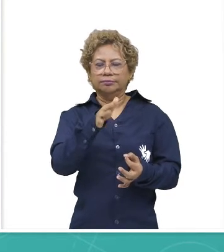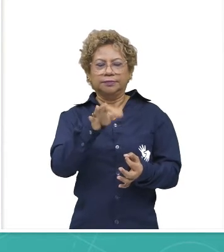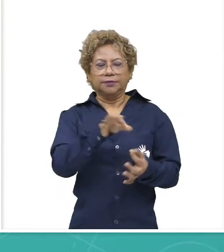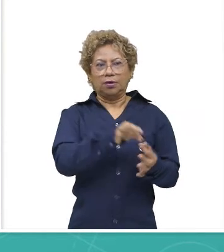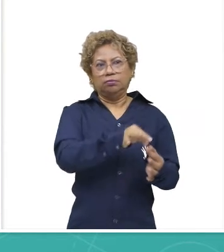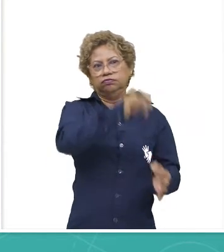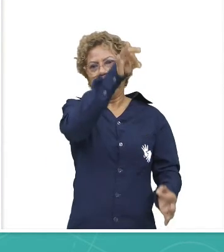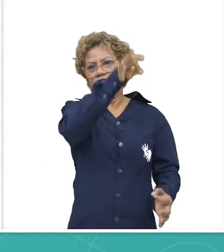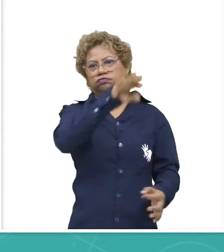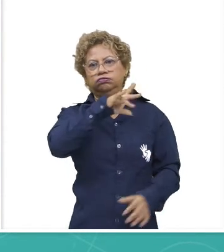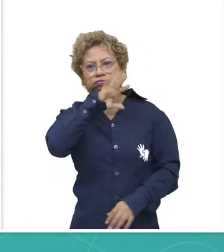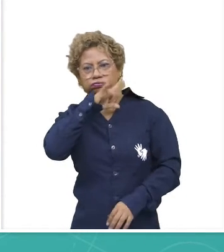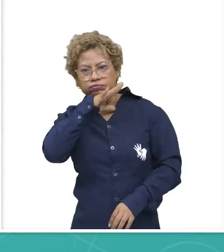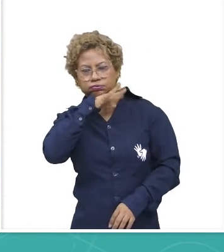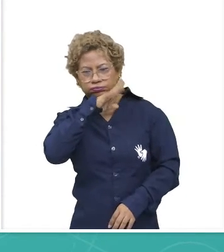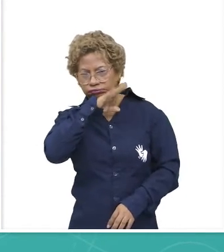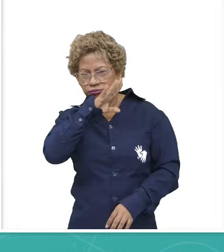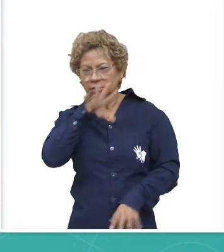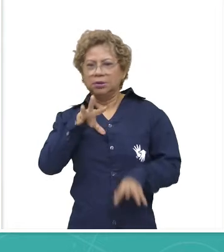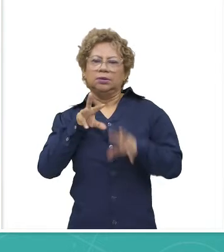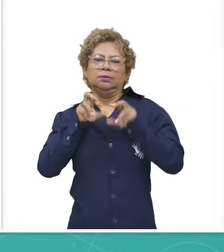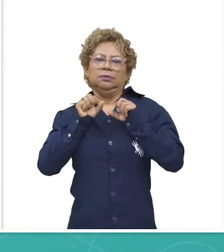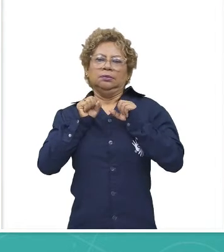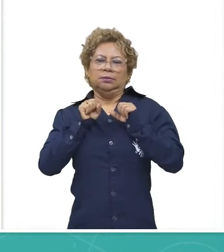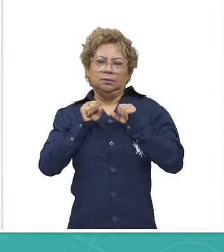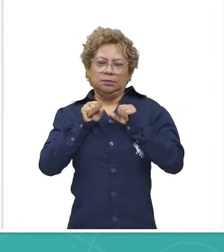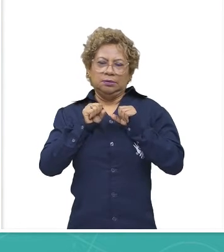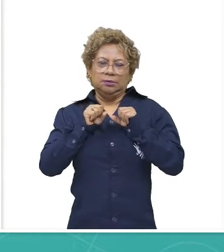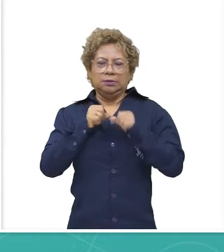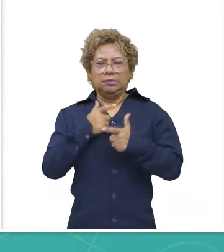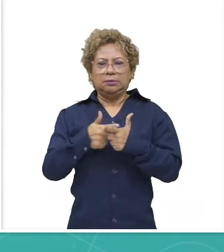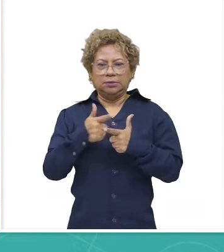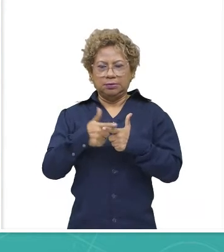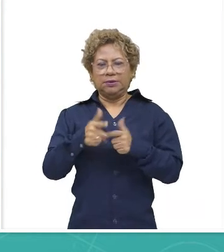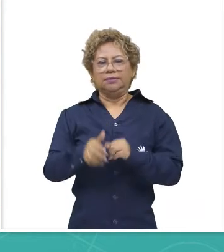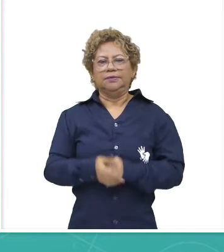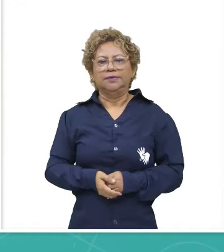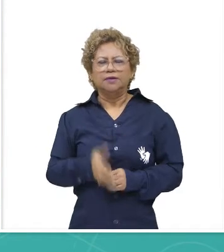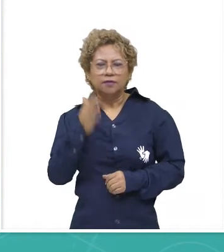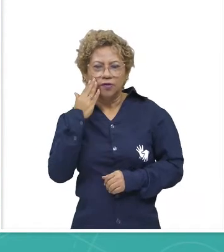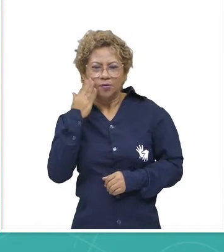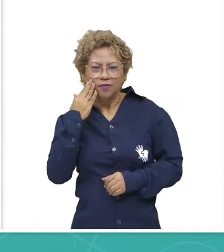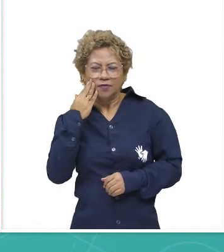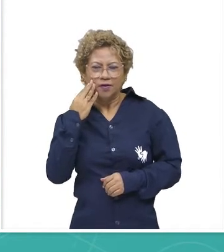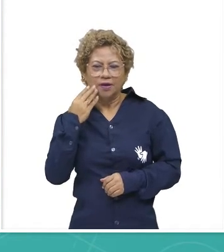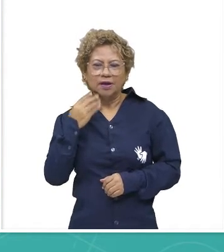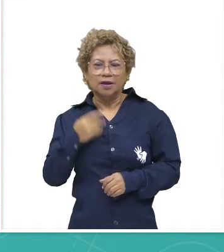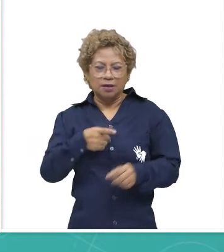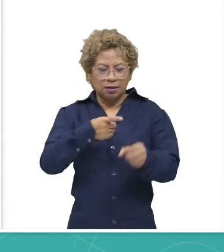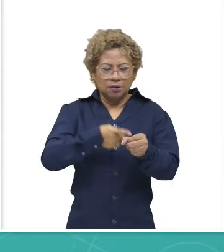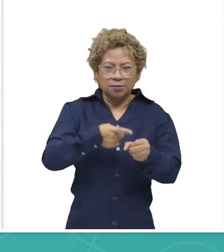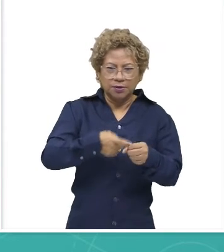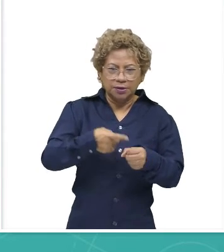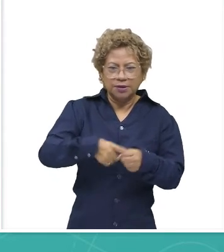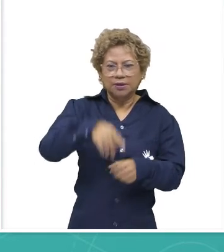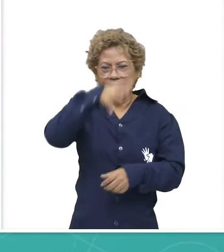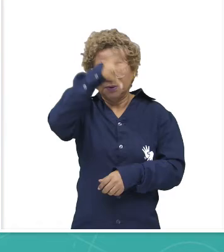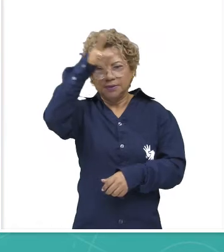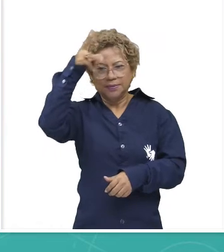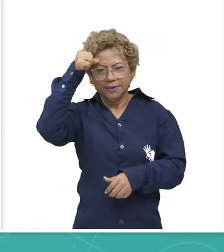respirar. Mas vamos ver aqui as nossas localidades, a nossa cidade de Manaus e também de alguns municípios. Vamos